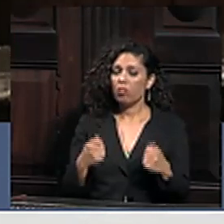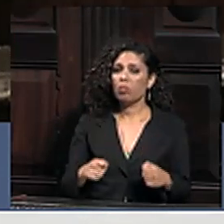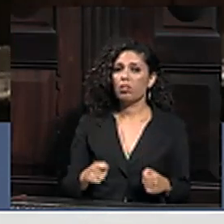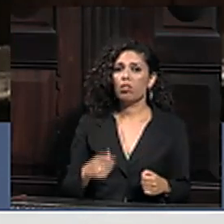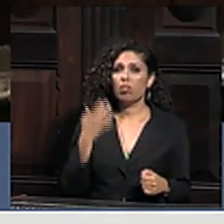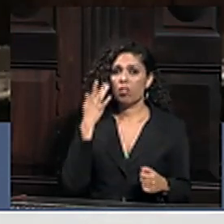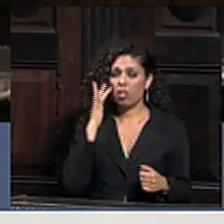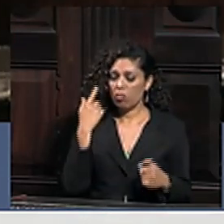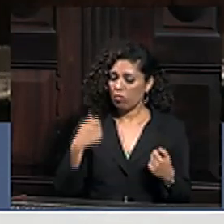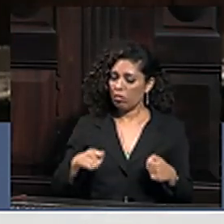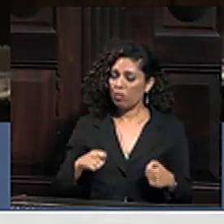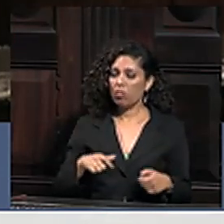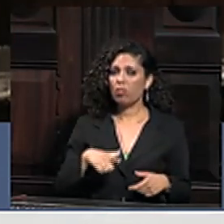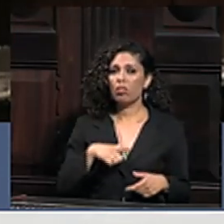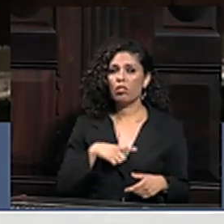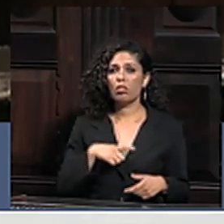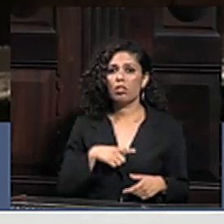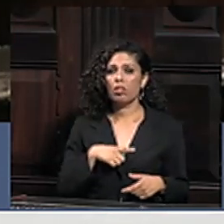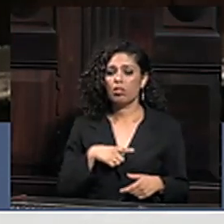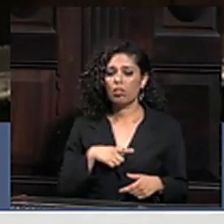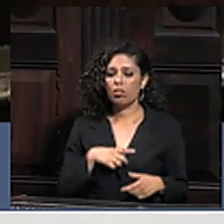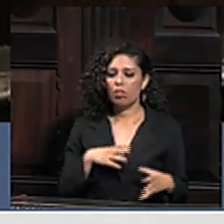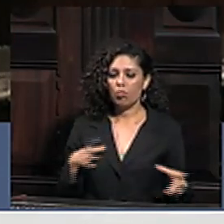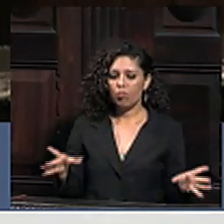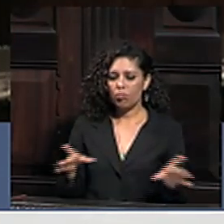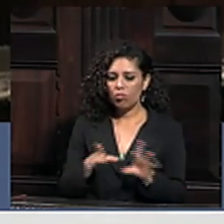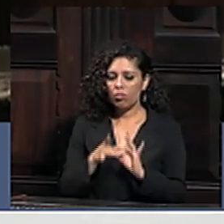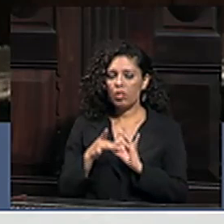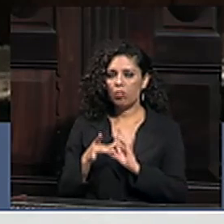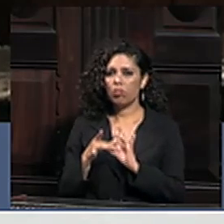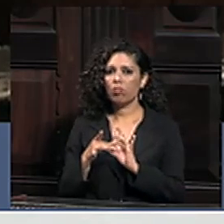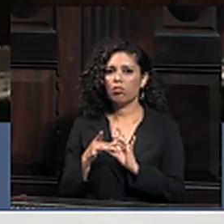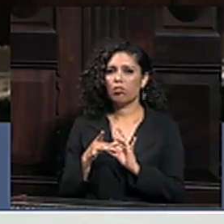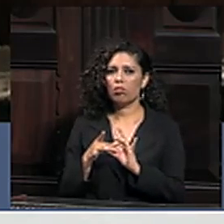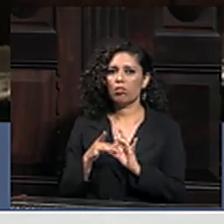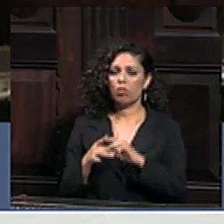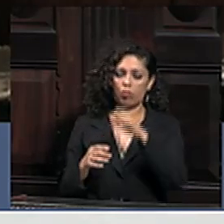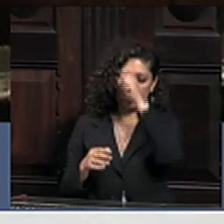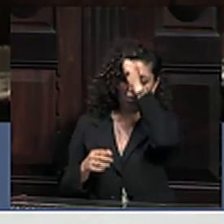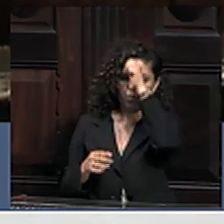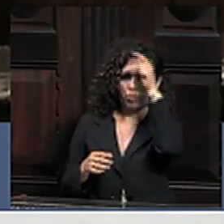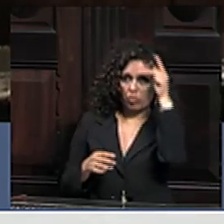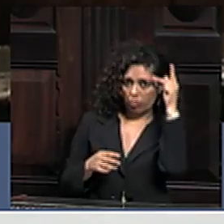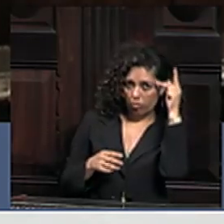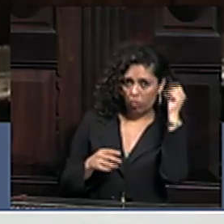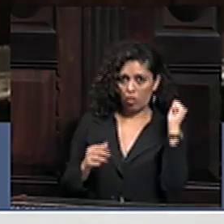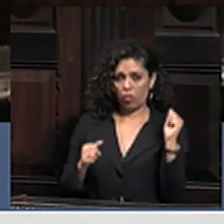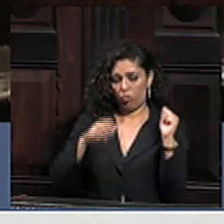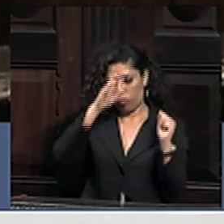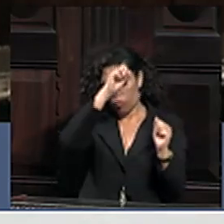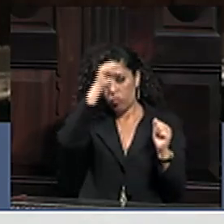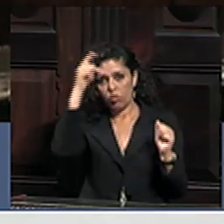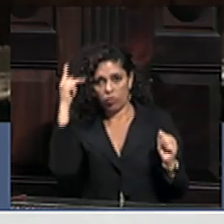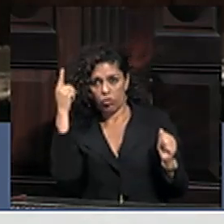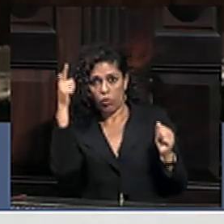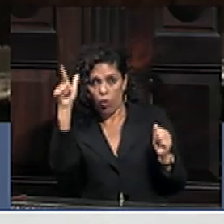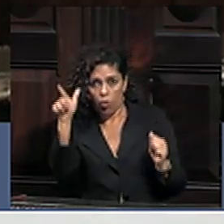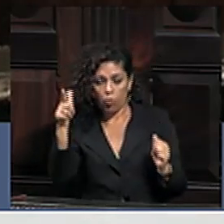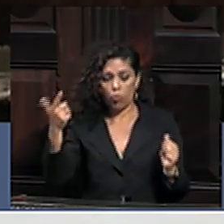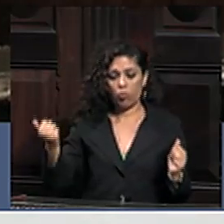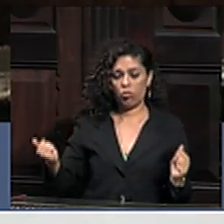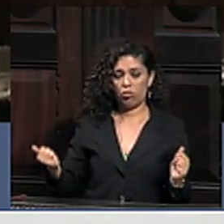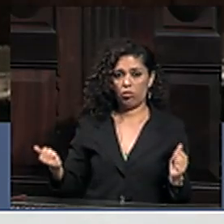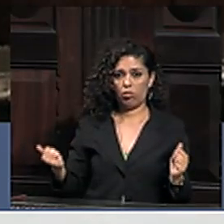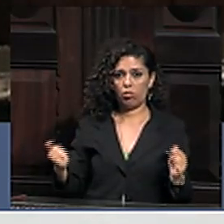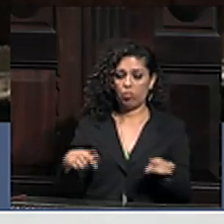tem que existir uma parceria com os prefeitos, as quais essa rodovia, o Arco Metropolitano,